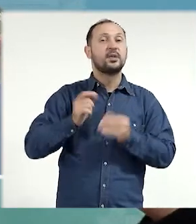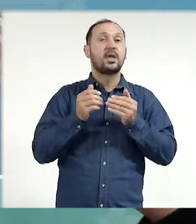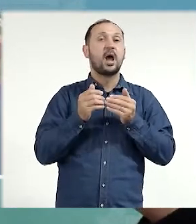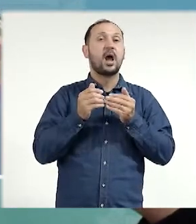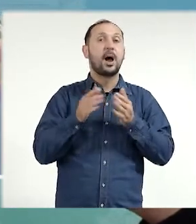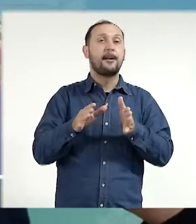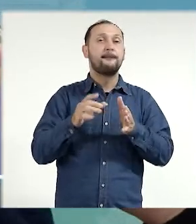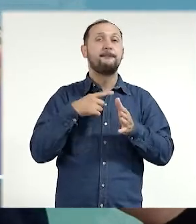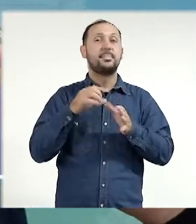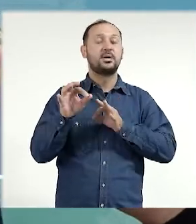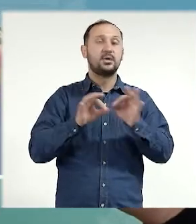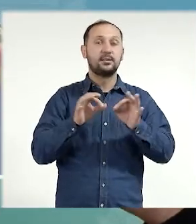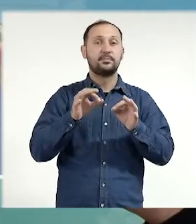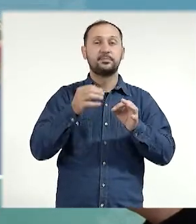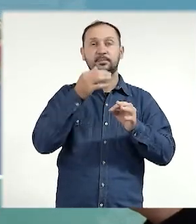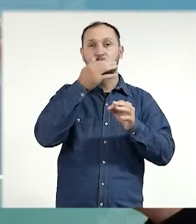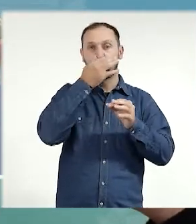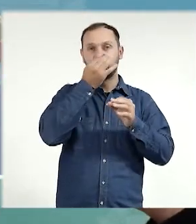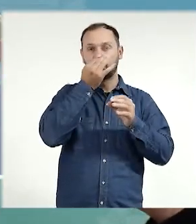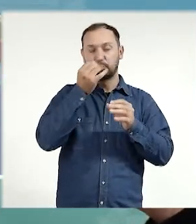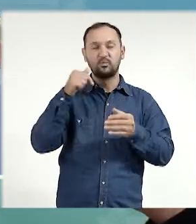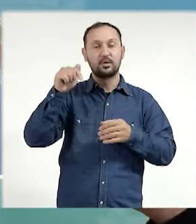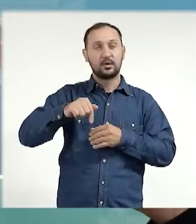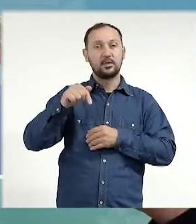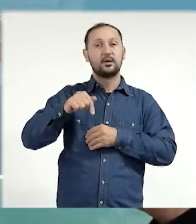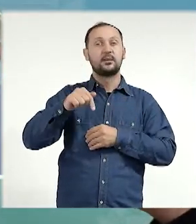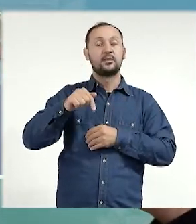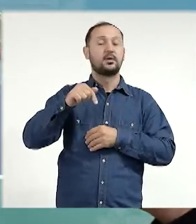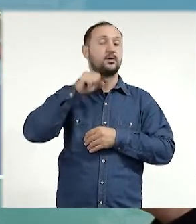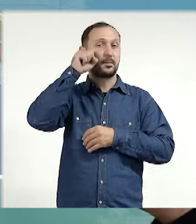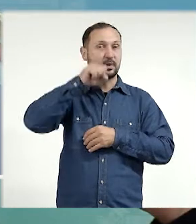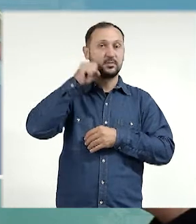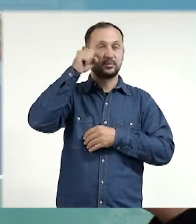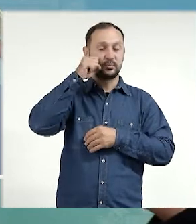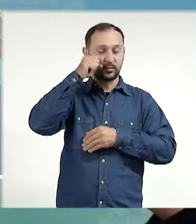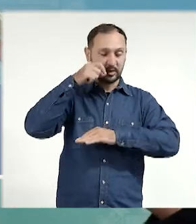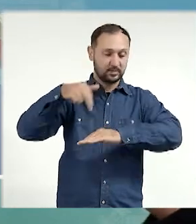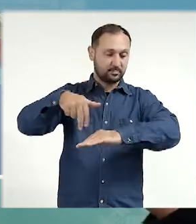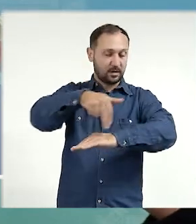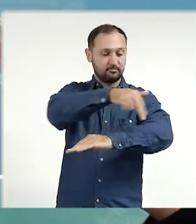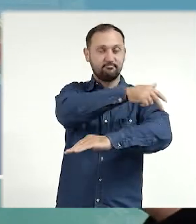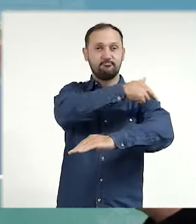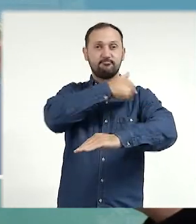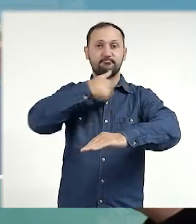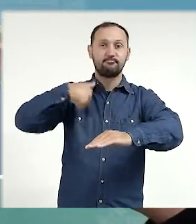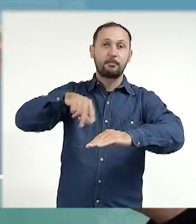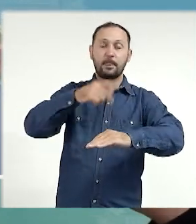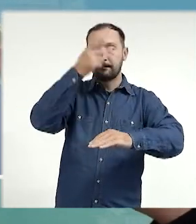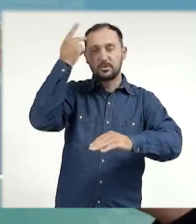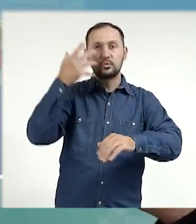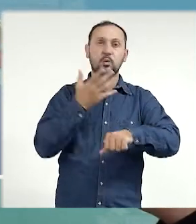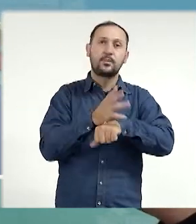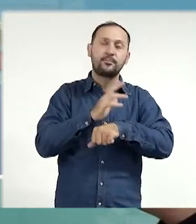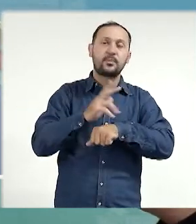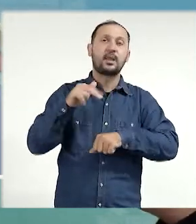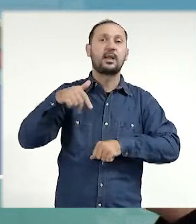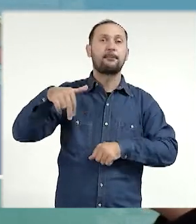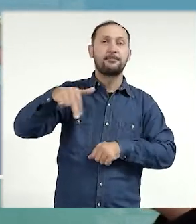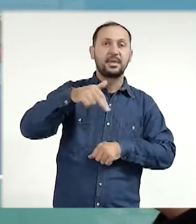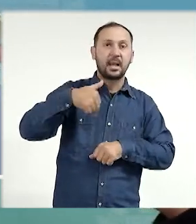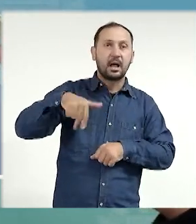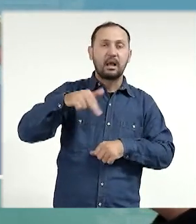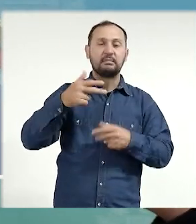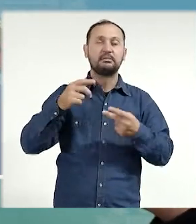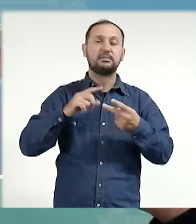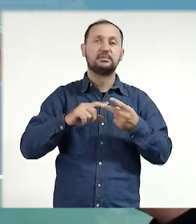que abre uma pista aqui do Parque dos Poderes para a prática de atividade física,